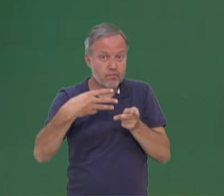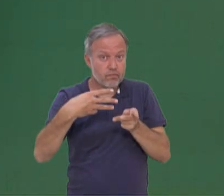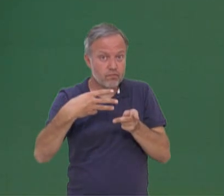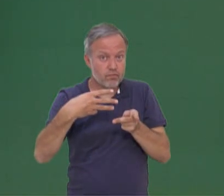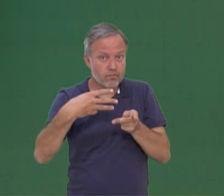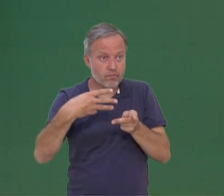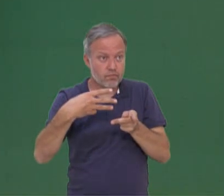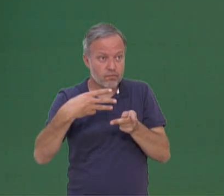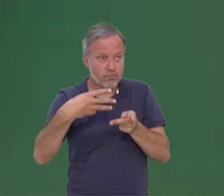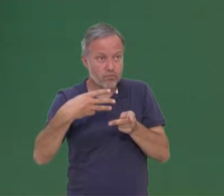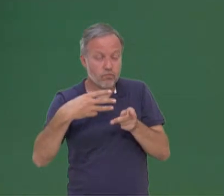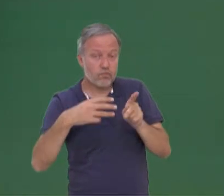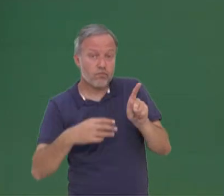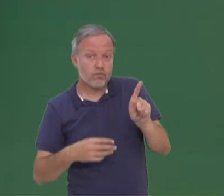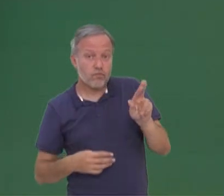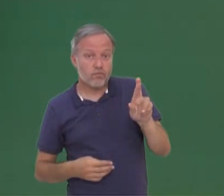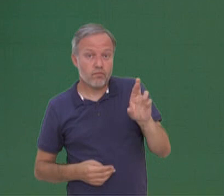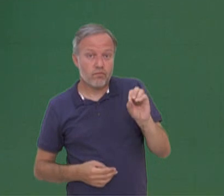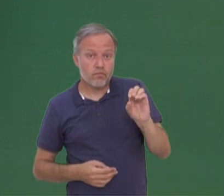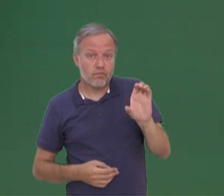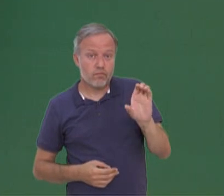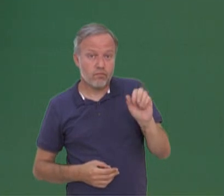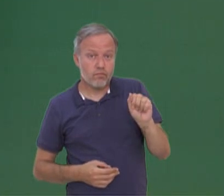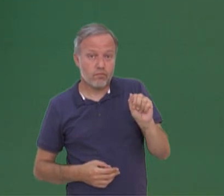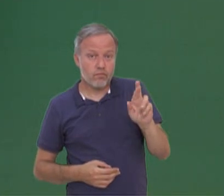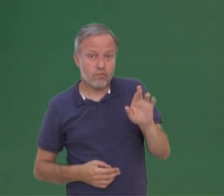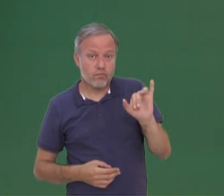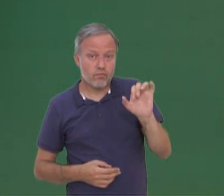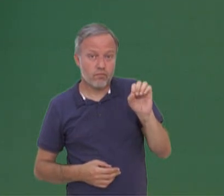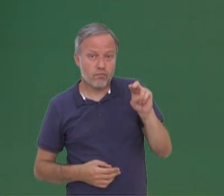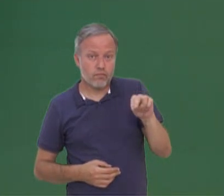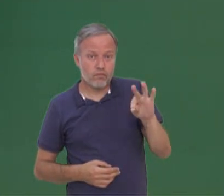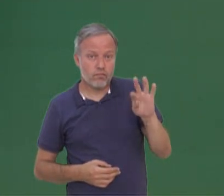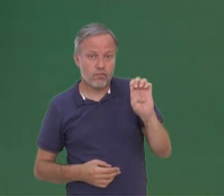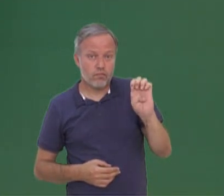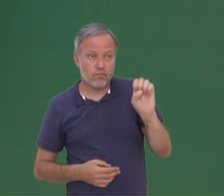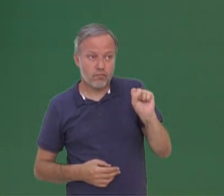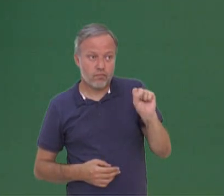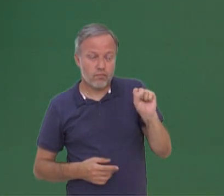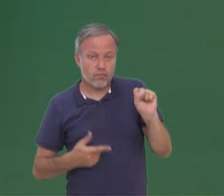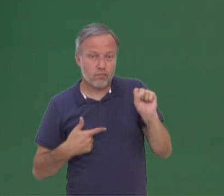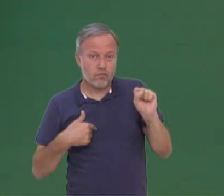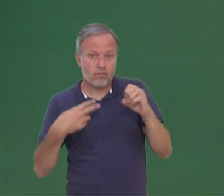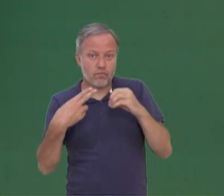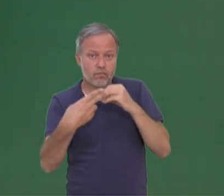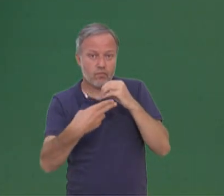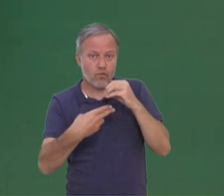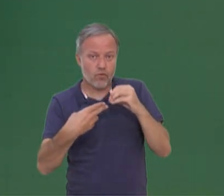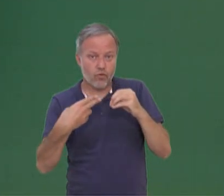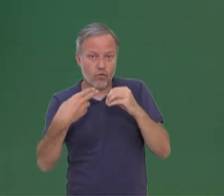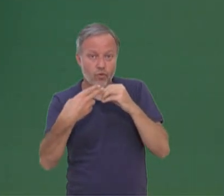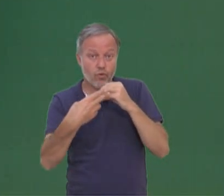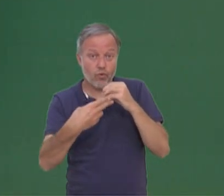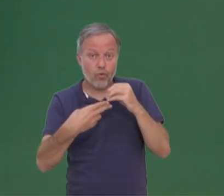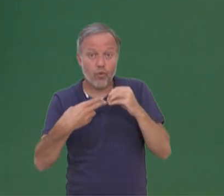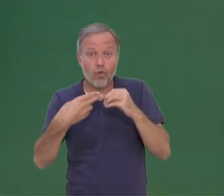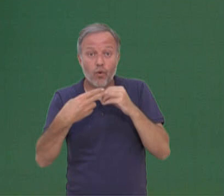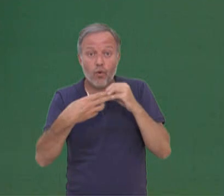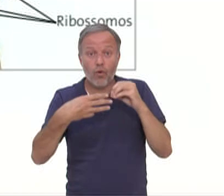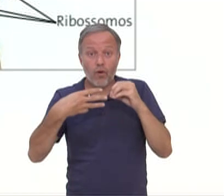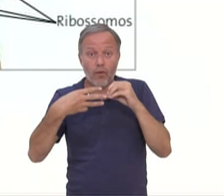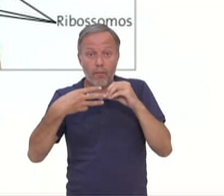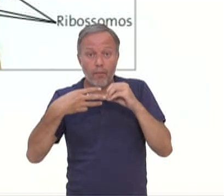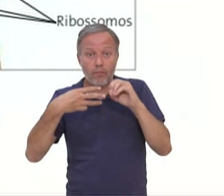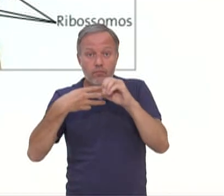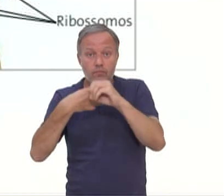Então, os procariontes têm um núcleo que não tem membrana própria. O núcleo está solto no